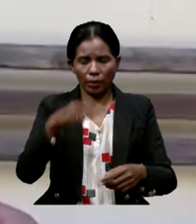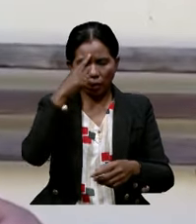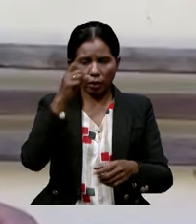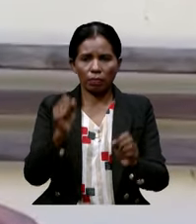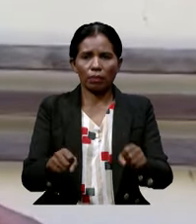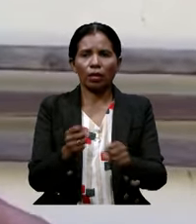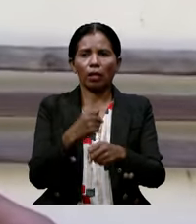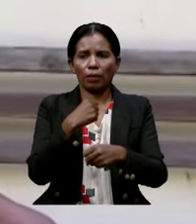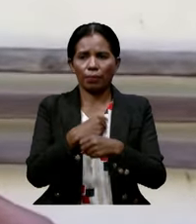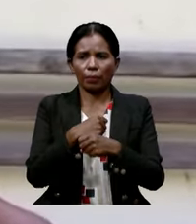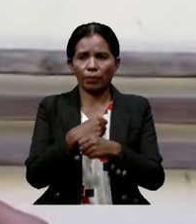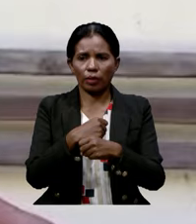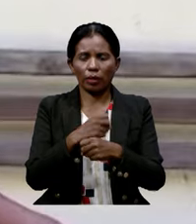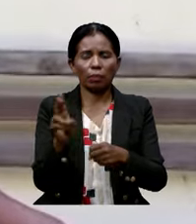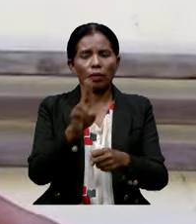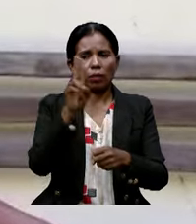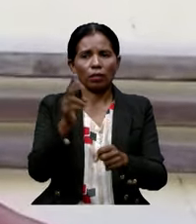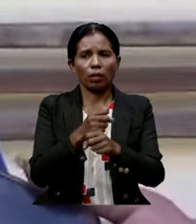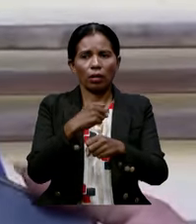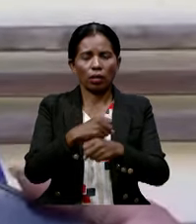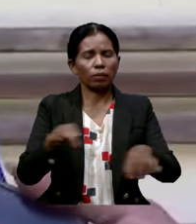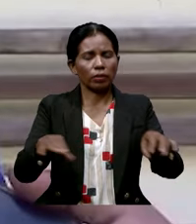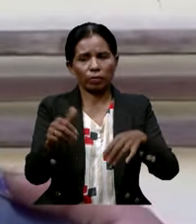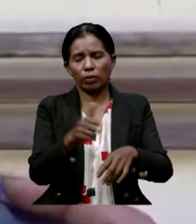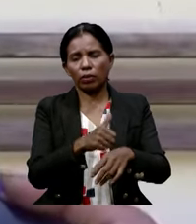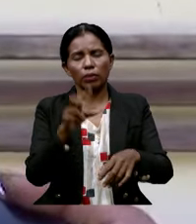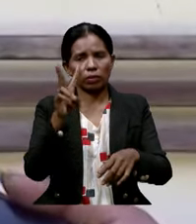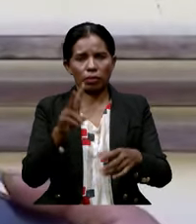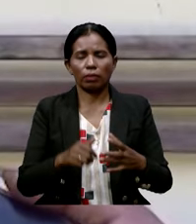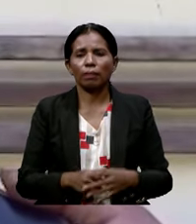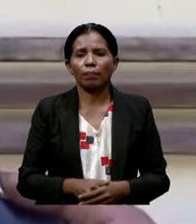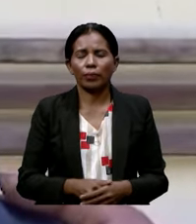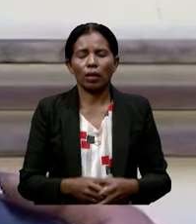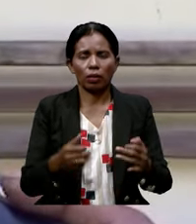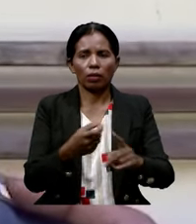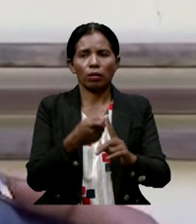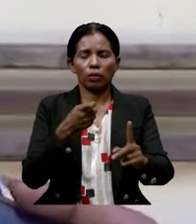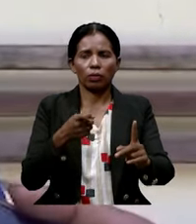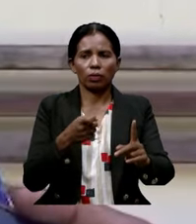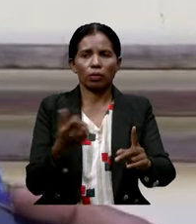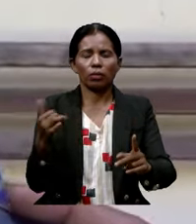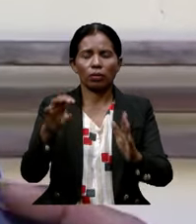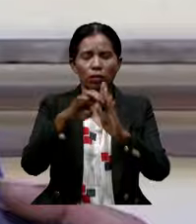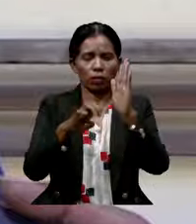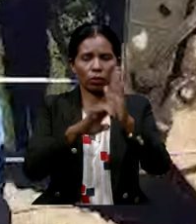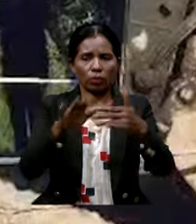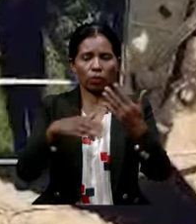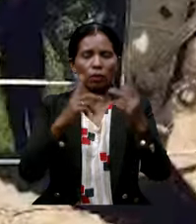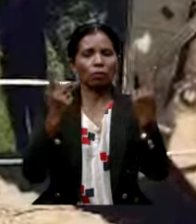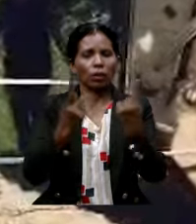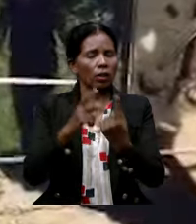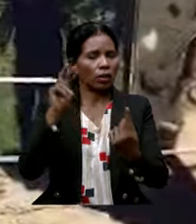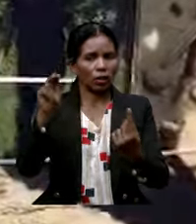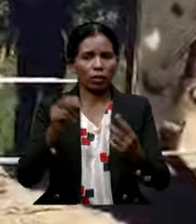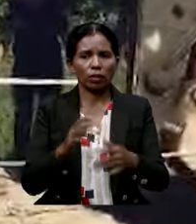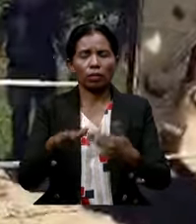halo sira bel utiliza halo ba servisu rua. Bara dang ne kusi parte sira struktura ho tu kompanya ne ne.